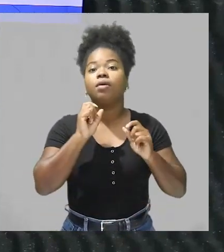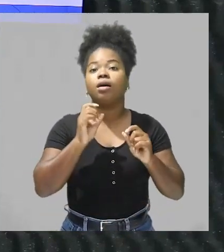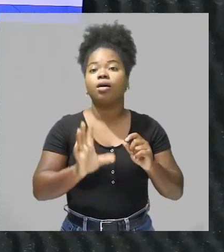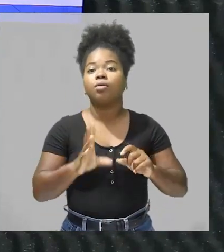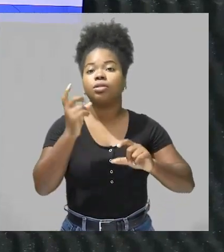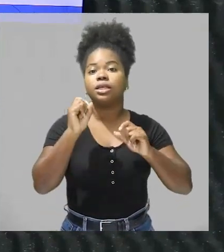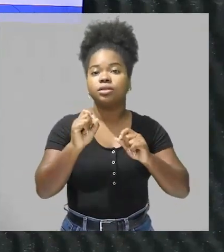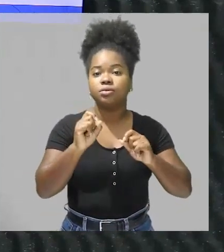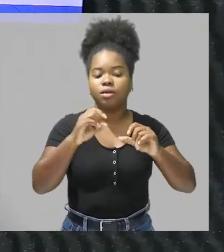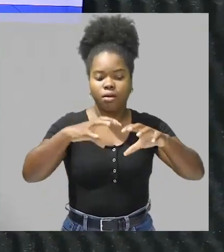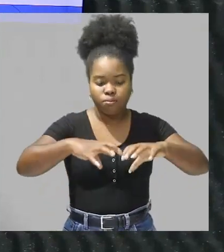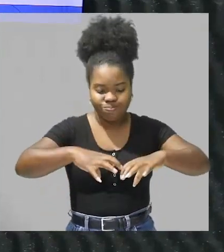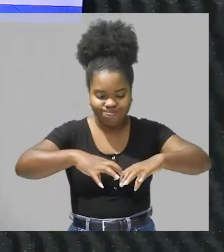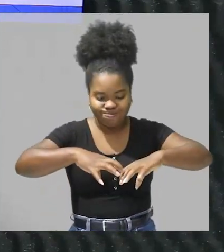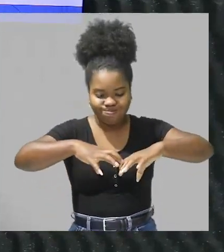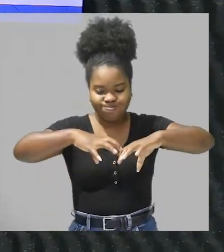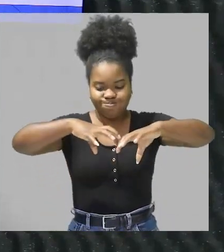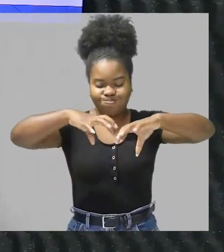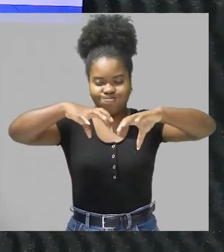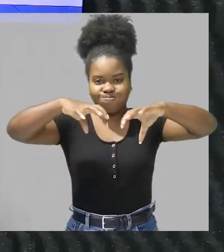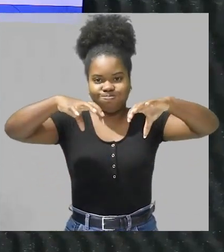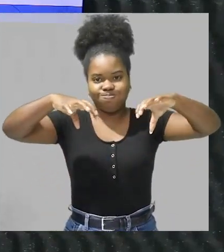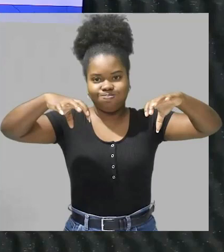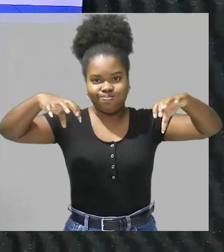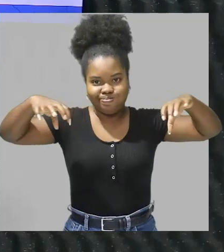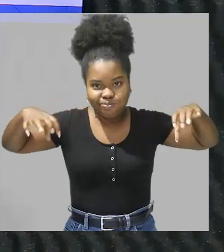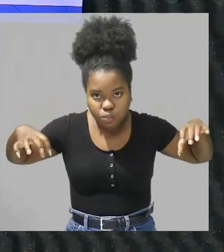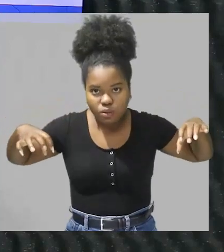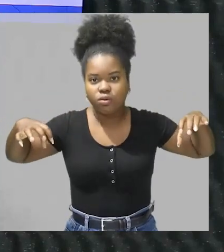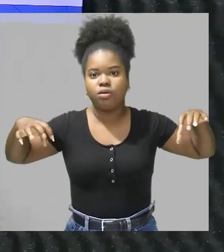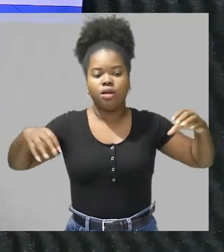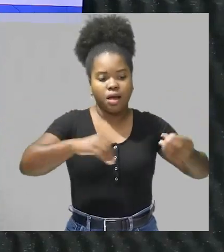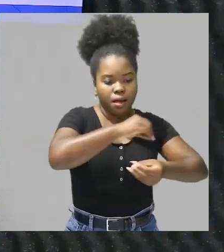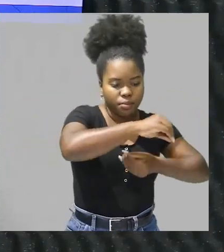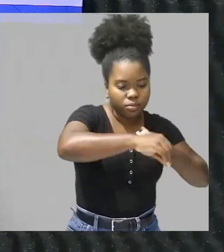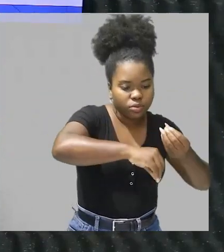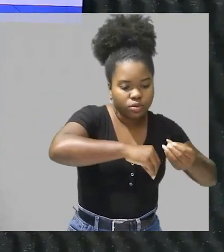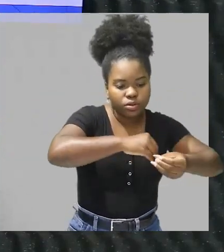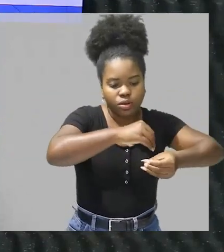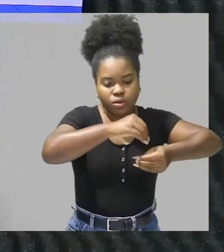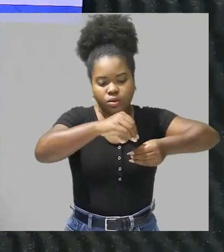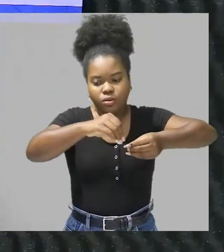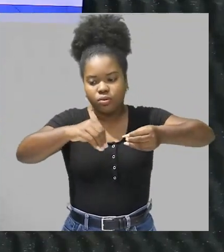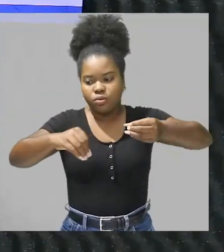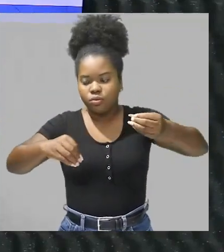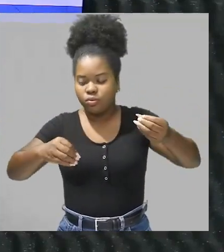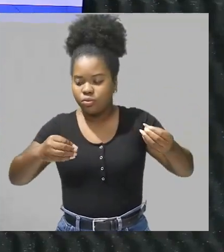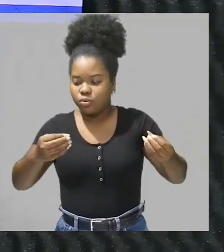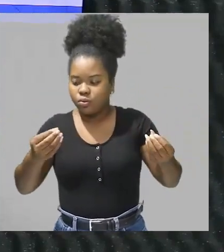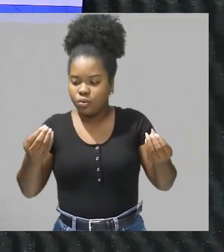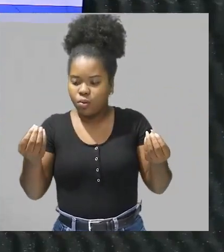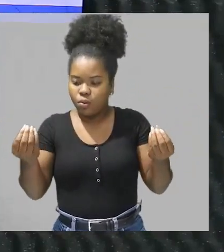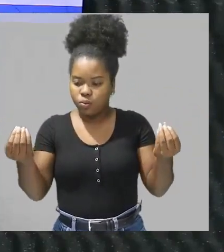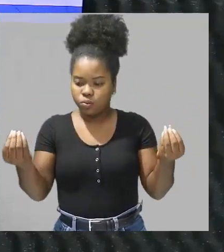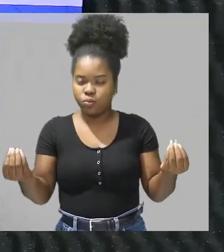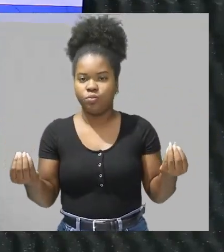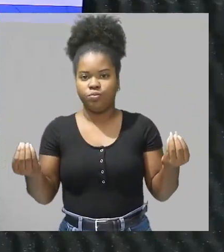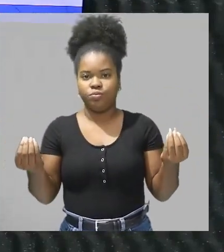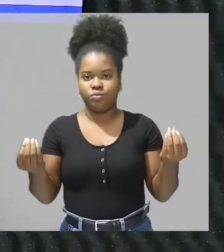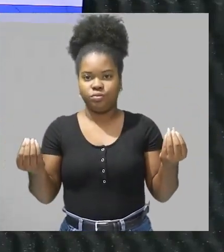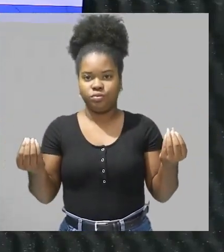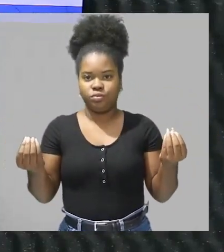dessa substâncias Ok então elas normalmente elas naturalmente melhor dizendo vão